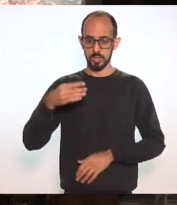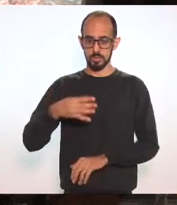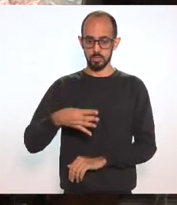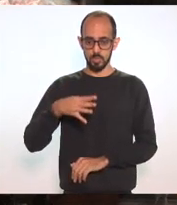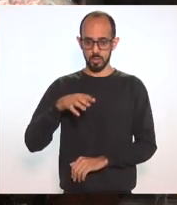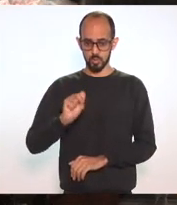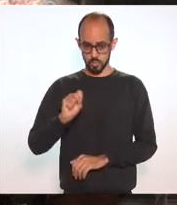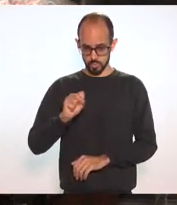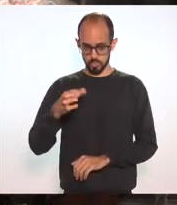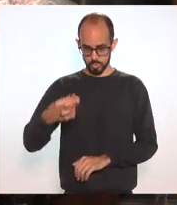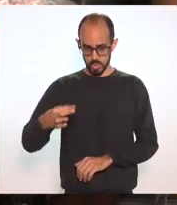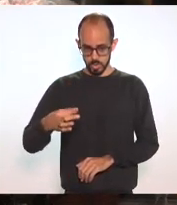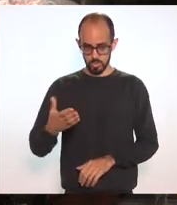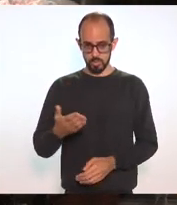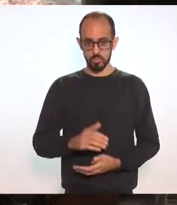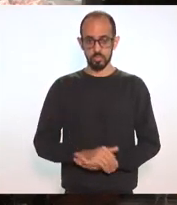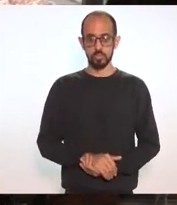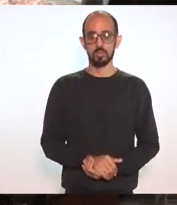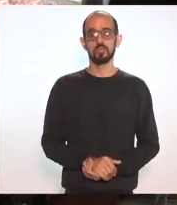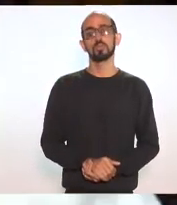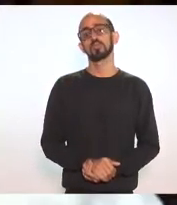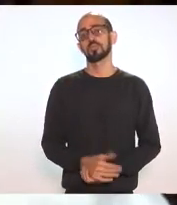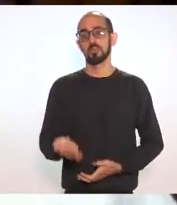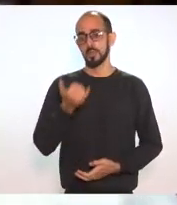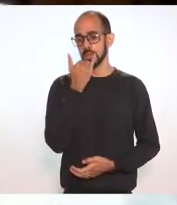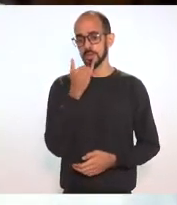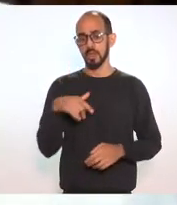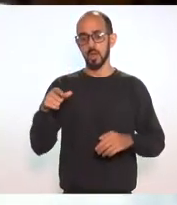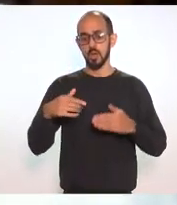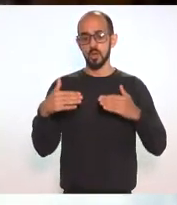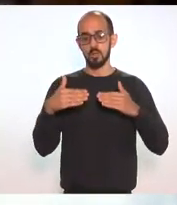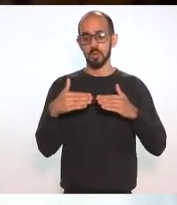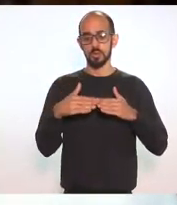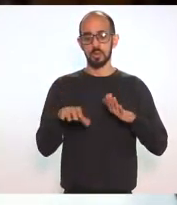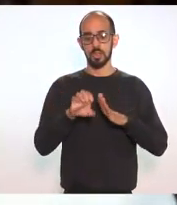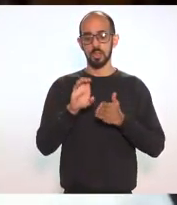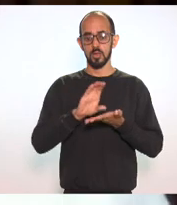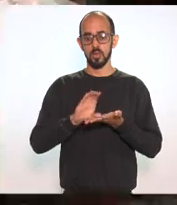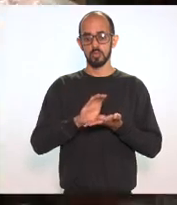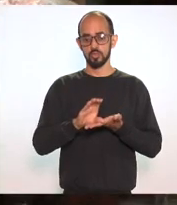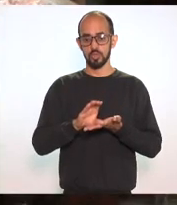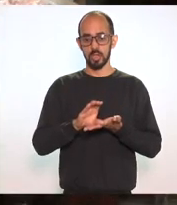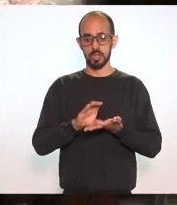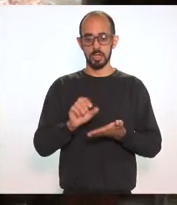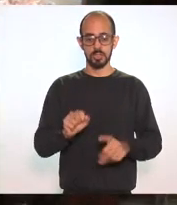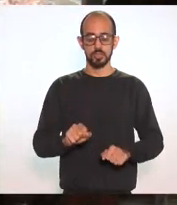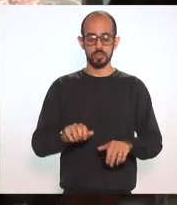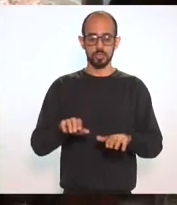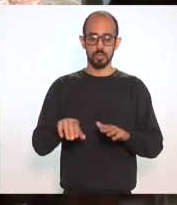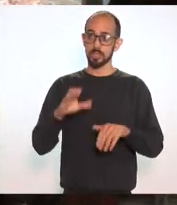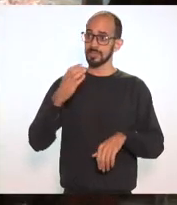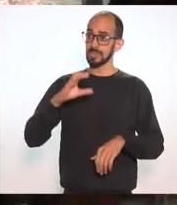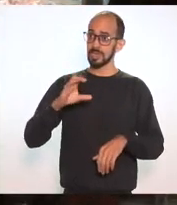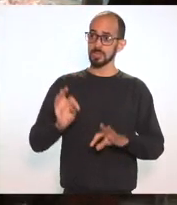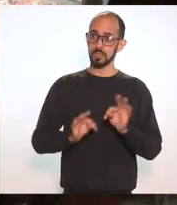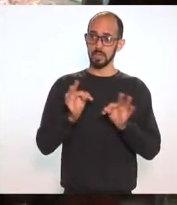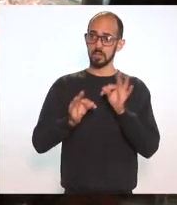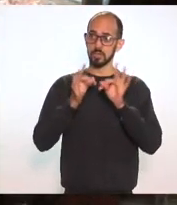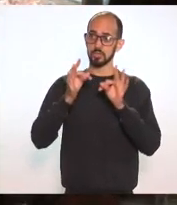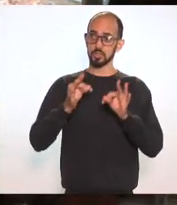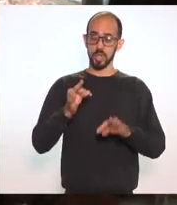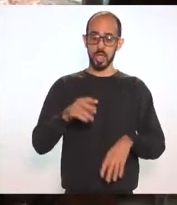3348, não é isso? Isso. Perdão, senhor presidente, o parecer é pela constitucionalidade. Pela Comissão de Ciência e Tecnologia, deputado Valdec